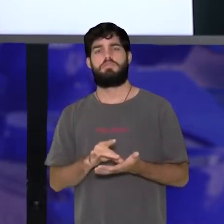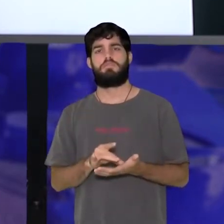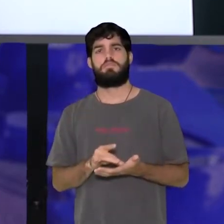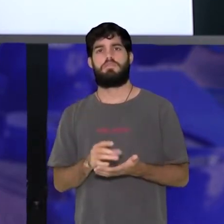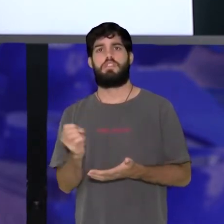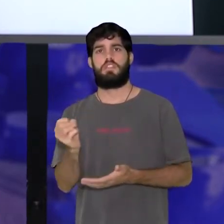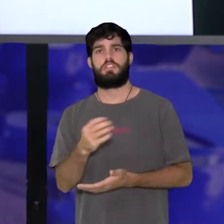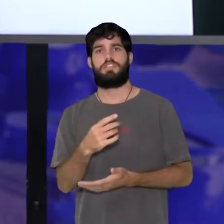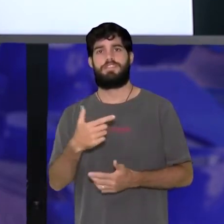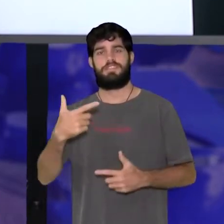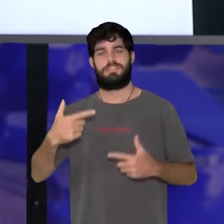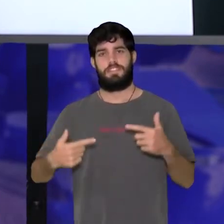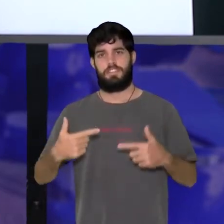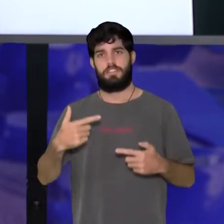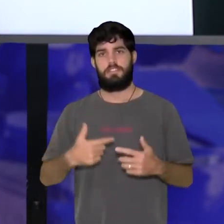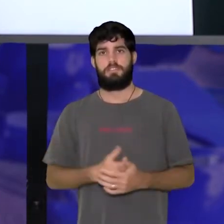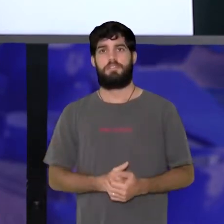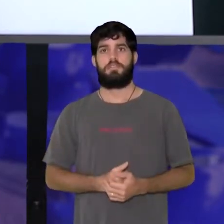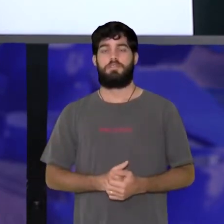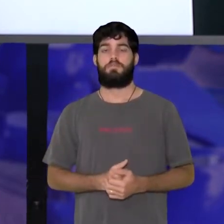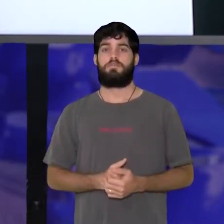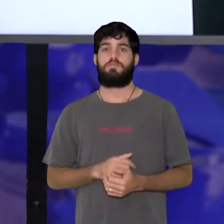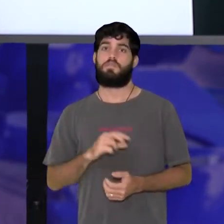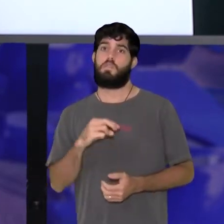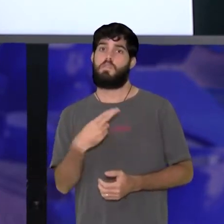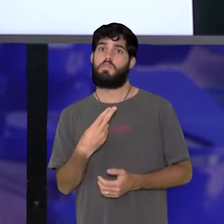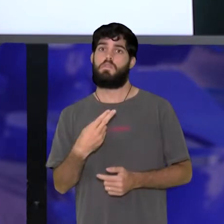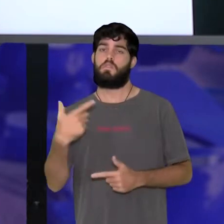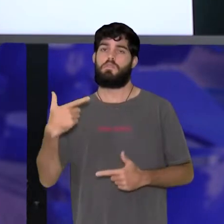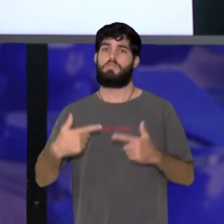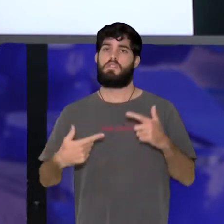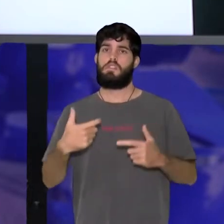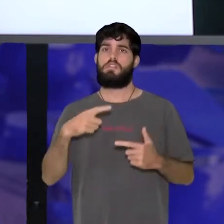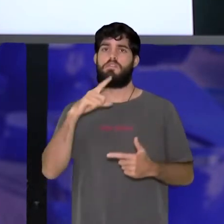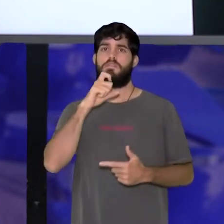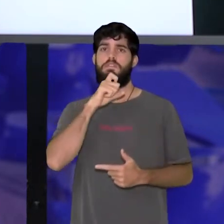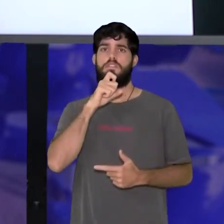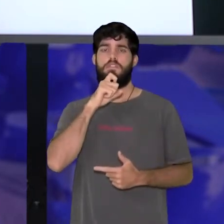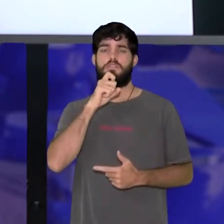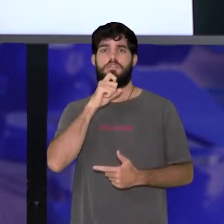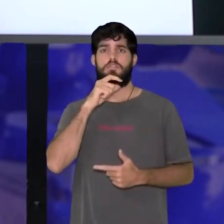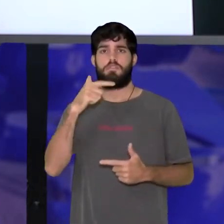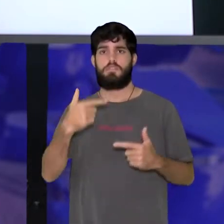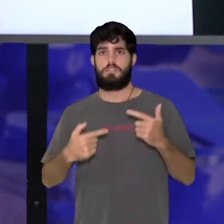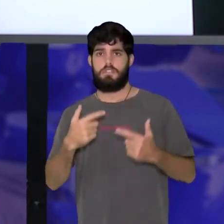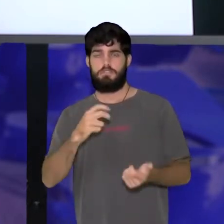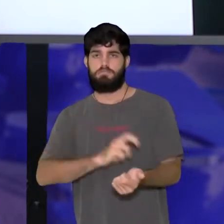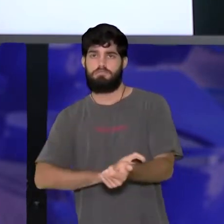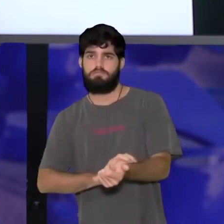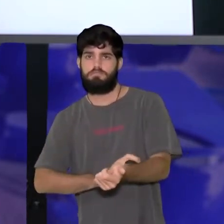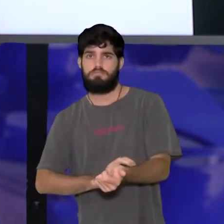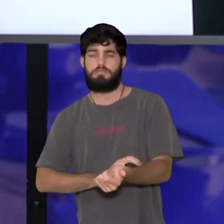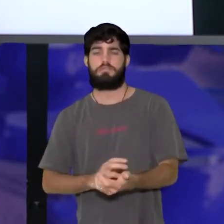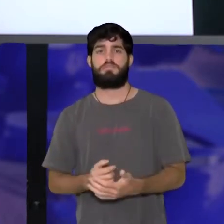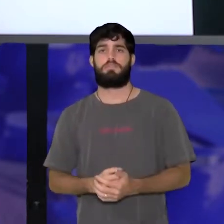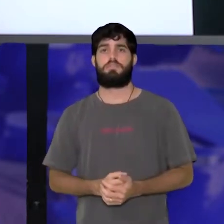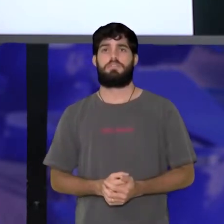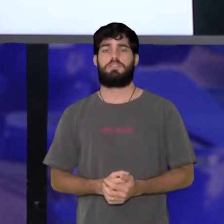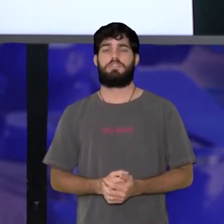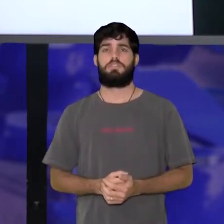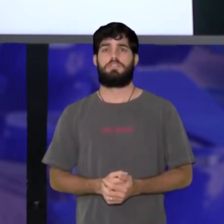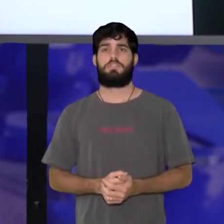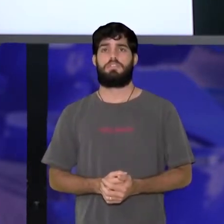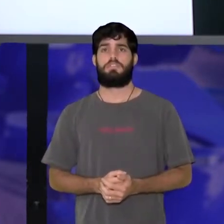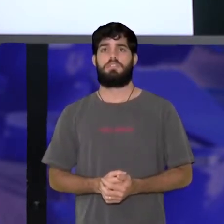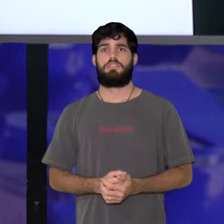nova guerra? Ou essa Guerra Fria era muito mais uma guerra de nervos que